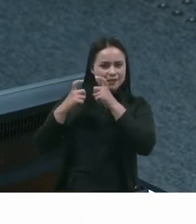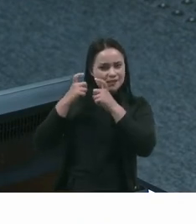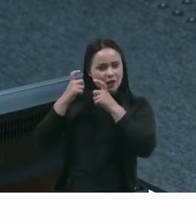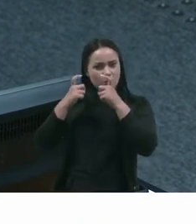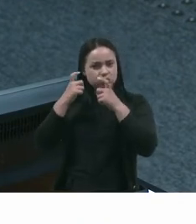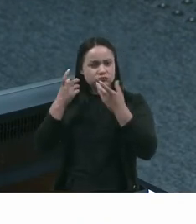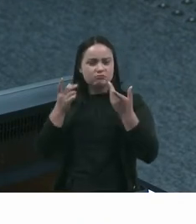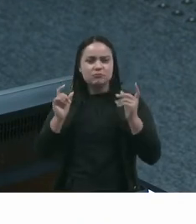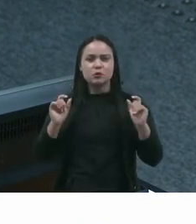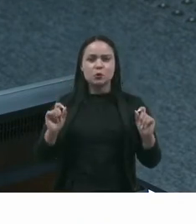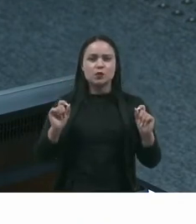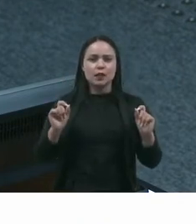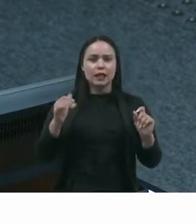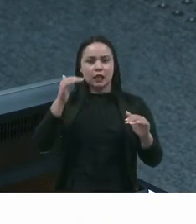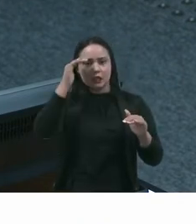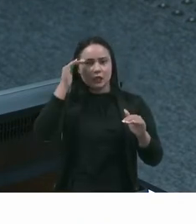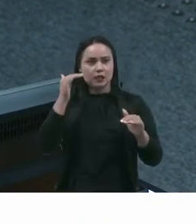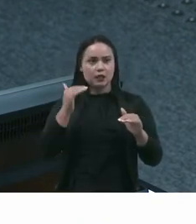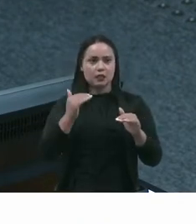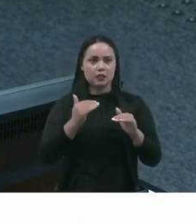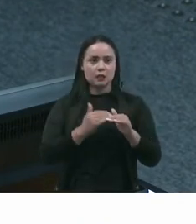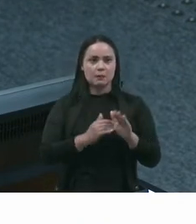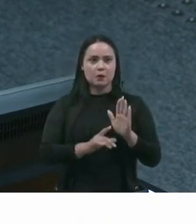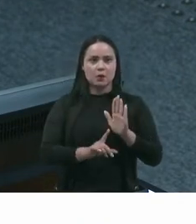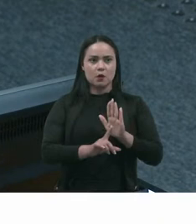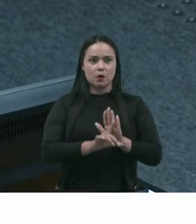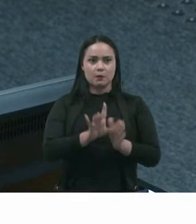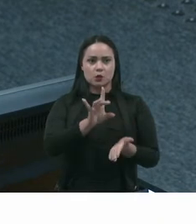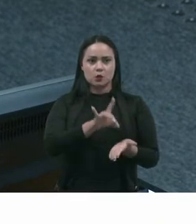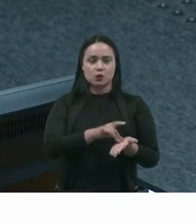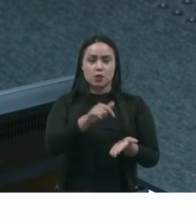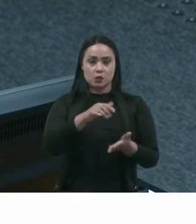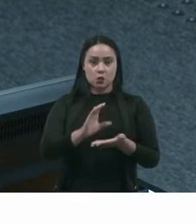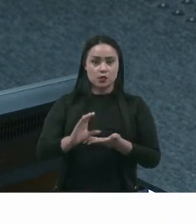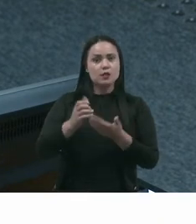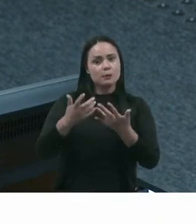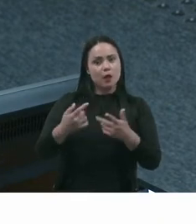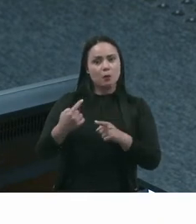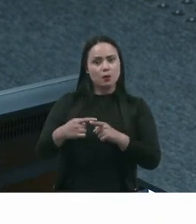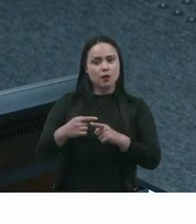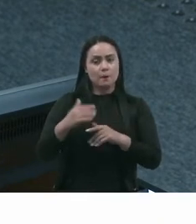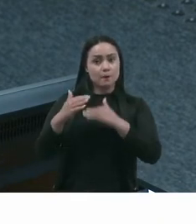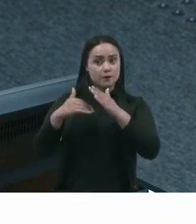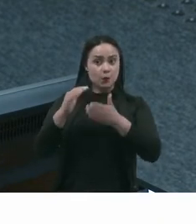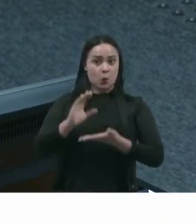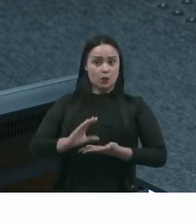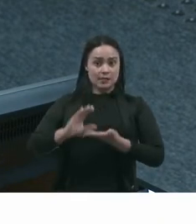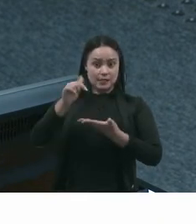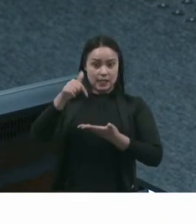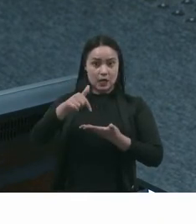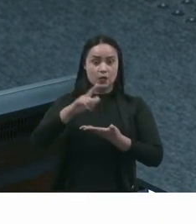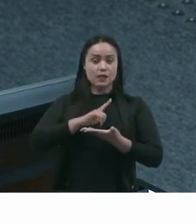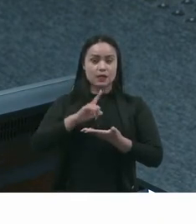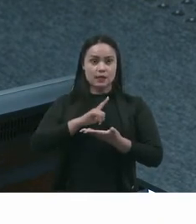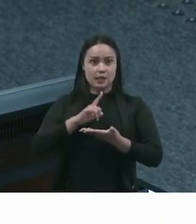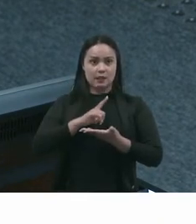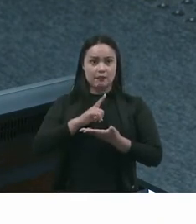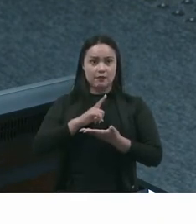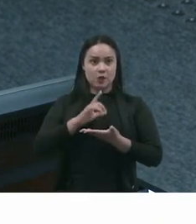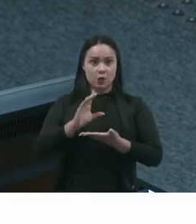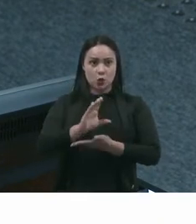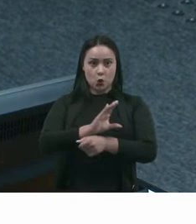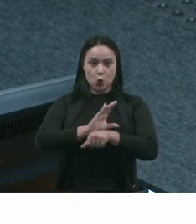questão do que entendemos por maioria absoluta neste conselho, e explico por quê. Quando esse conselho teve sua